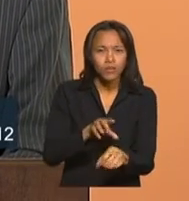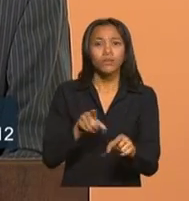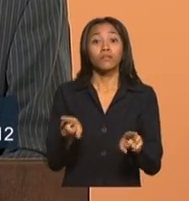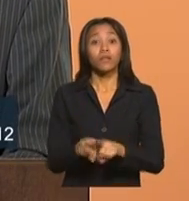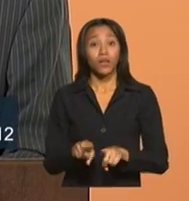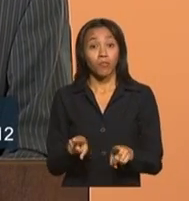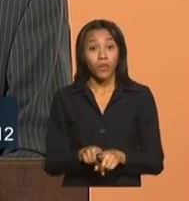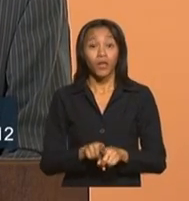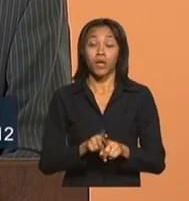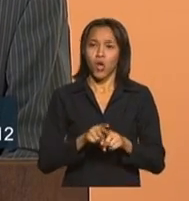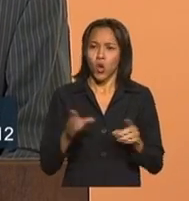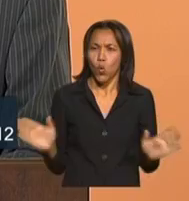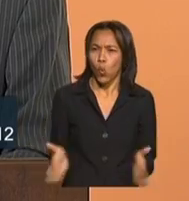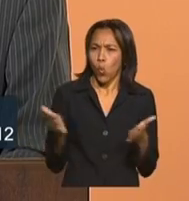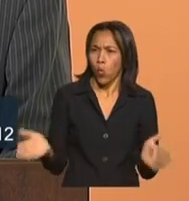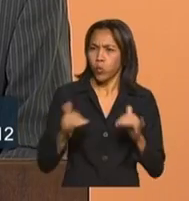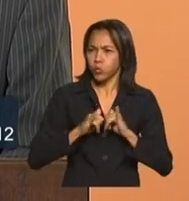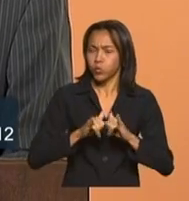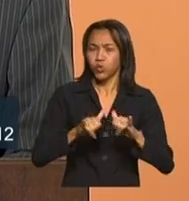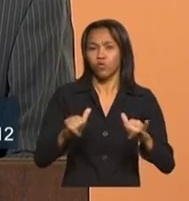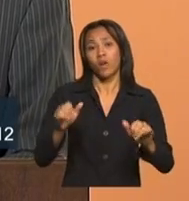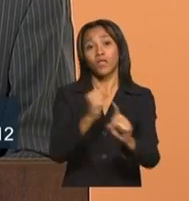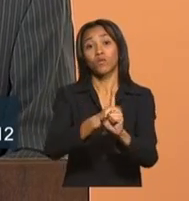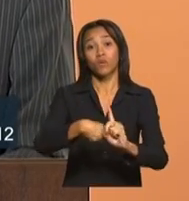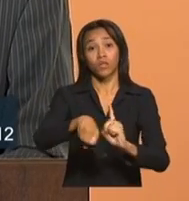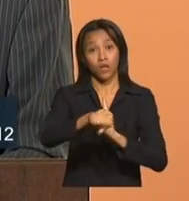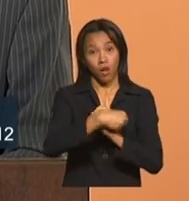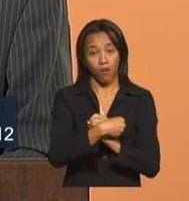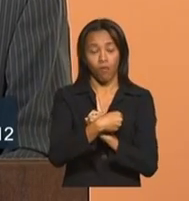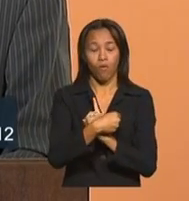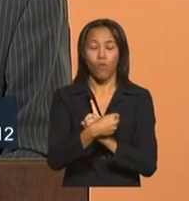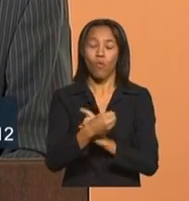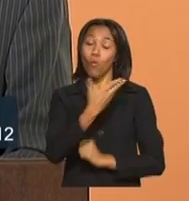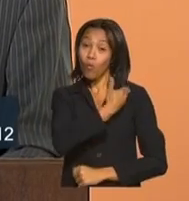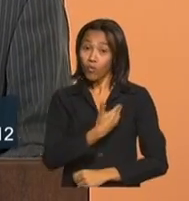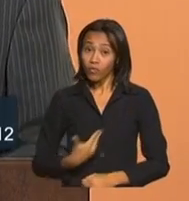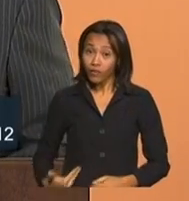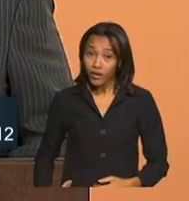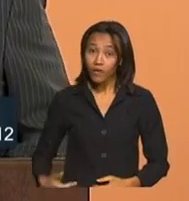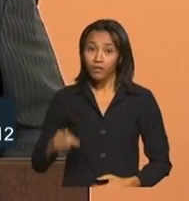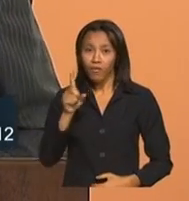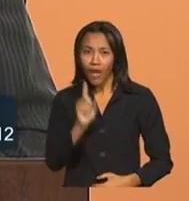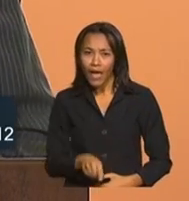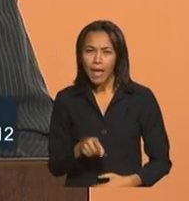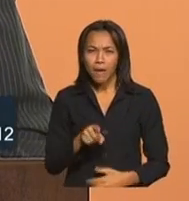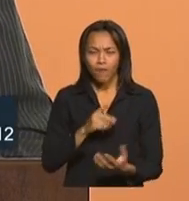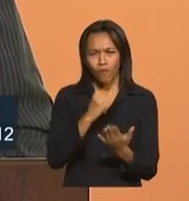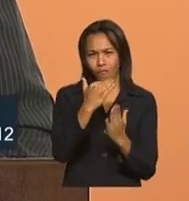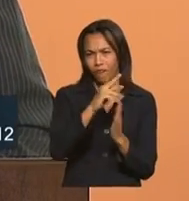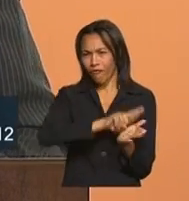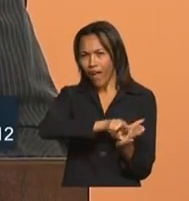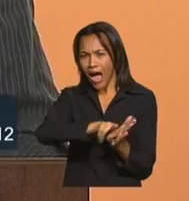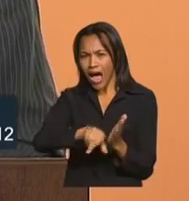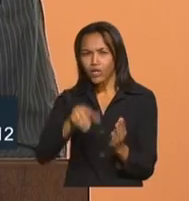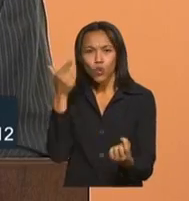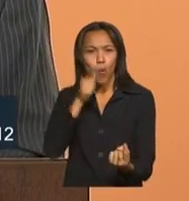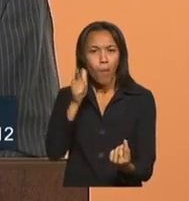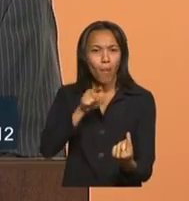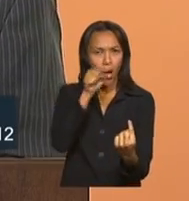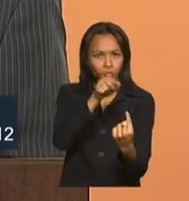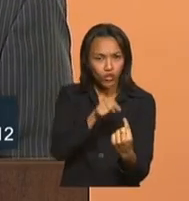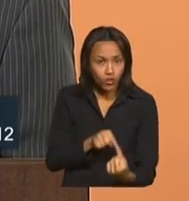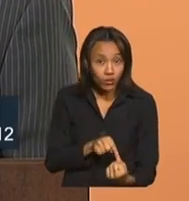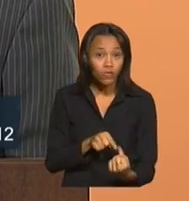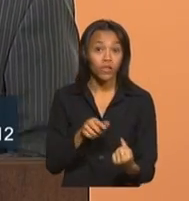ações de mobilização social. Um governo, normalmente, é medido por diversas métricas. E, nesse